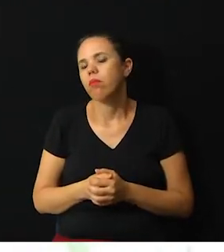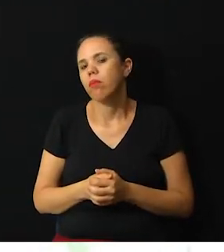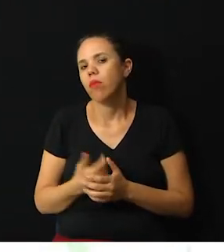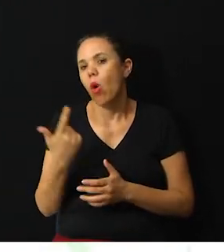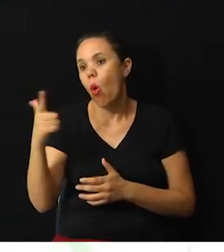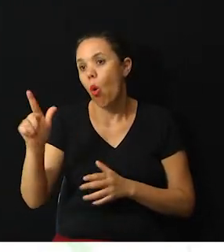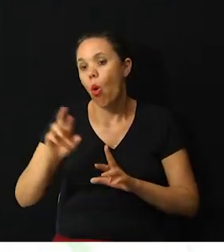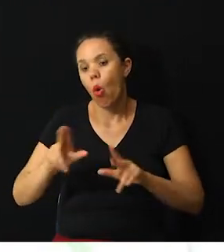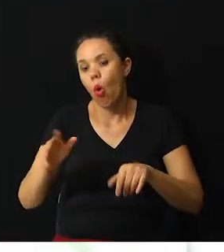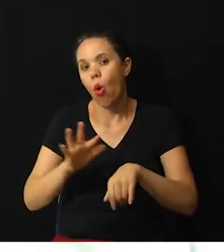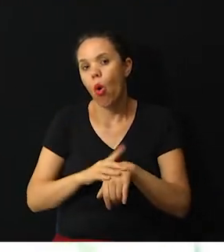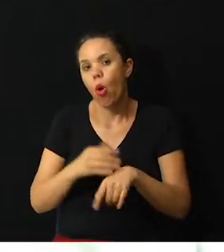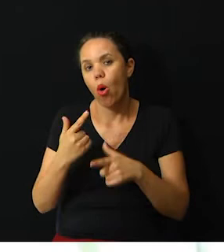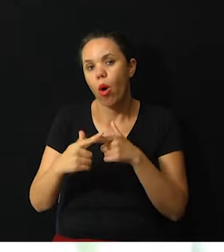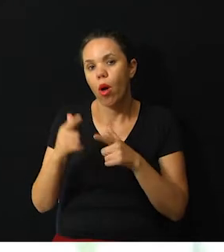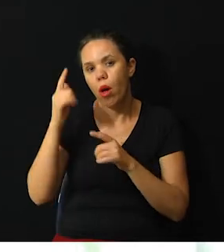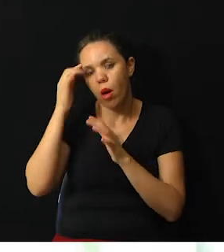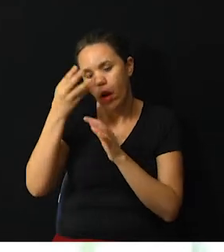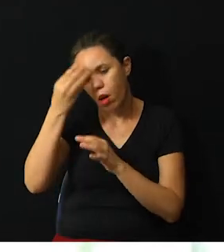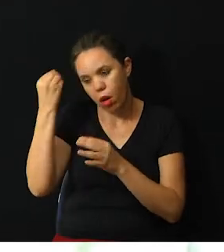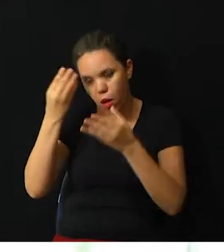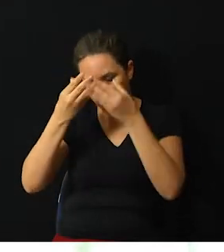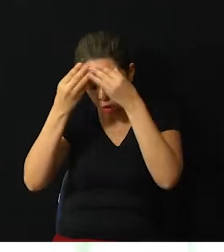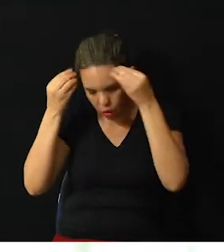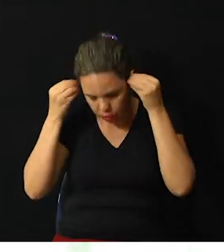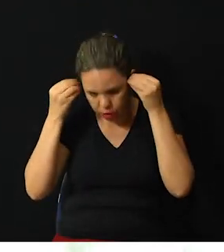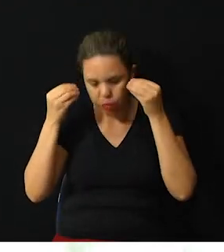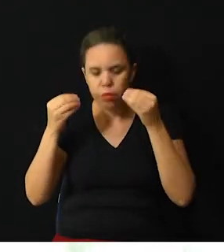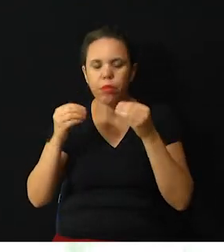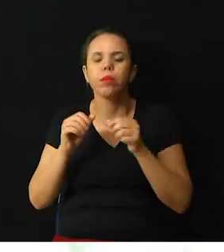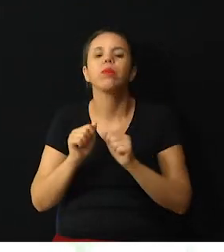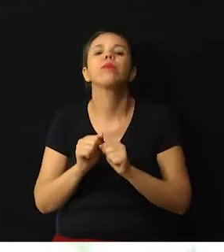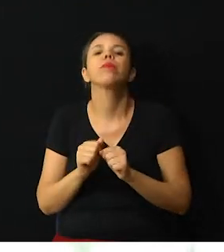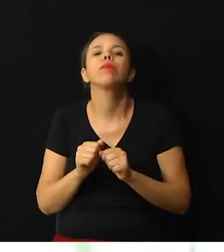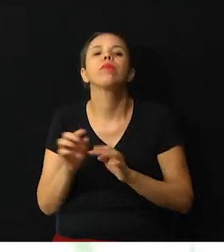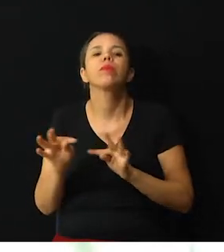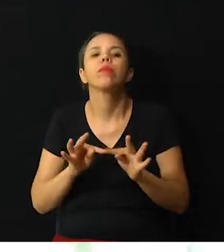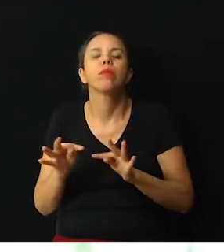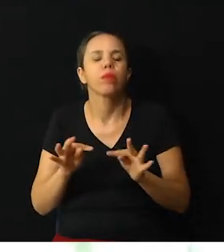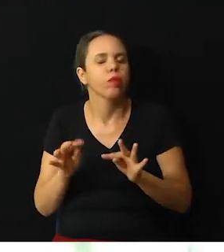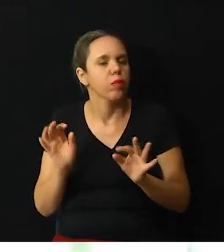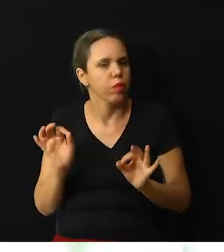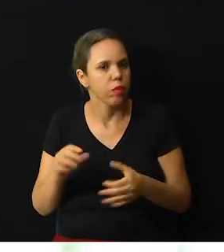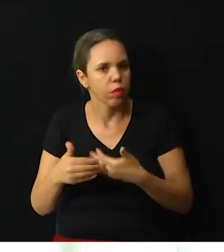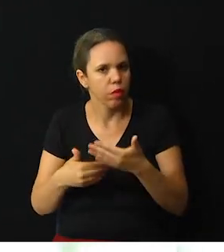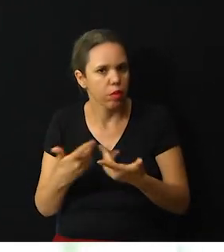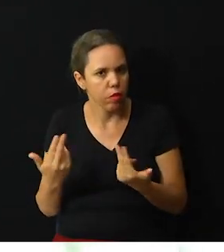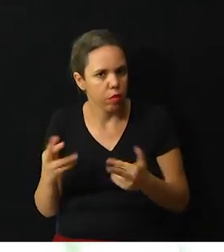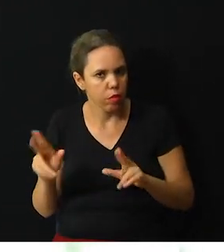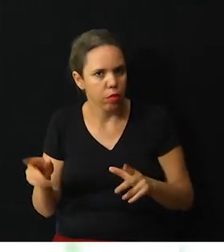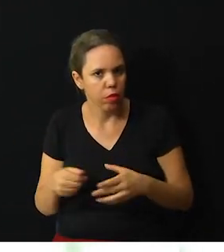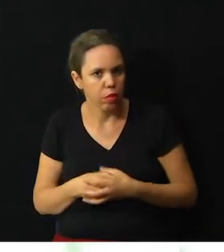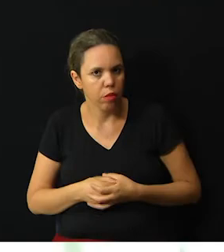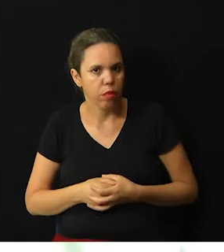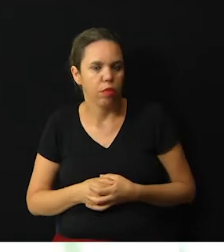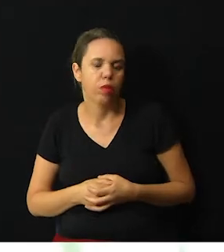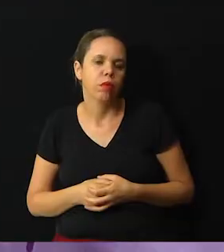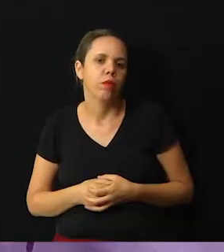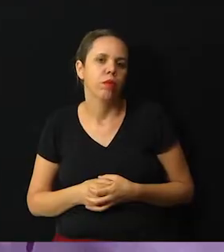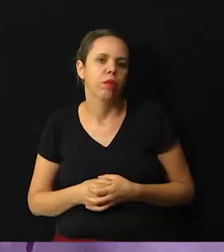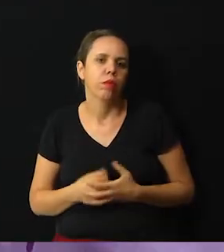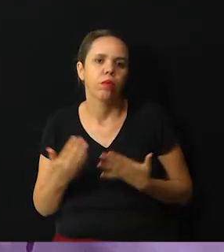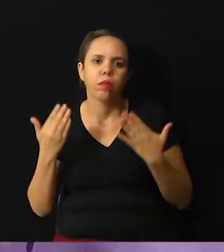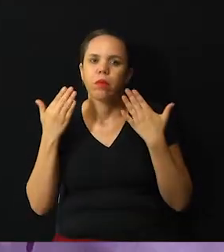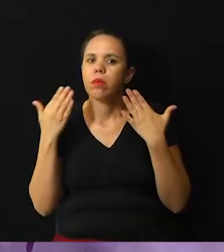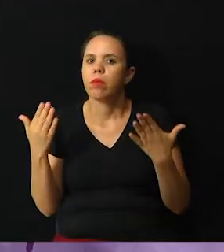Então, existem outras que os sintomas são diferentes do Alzheimer e o tratamento, consequentemente, também é diferente. E